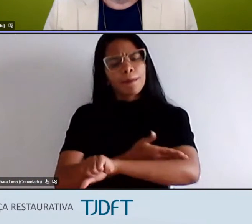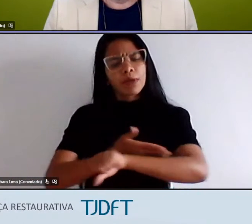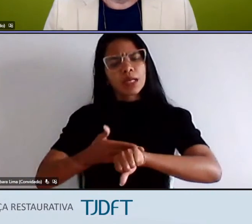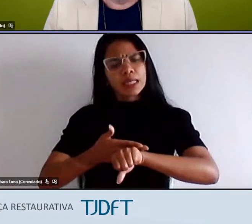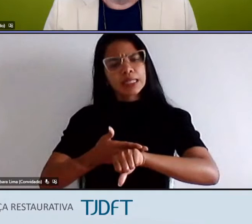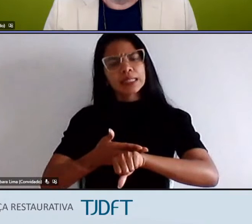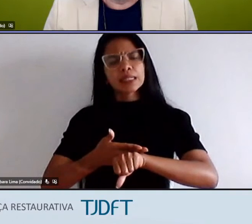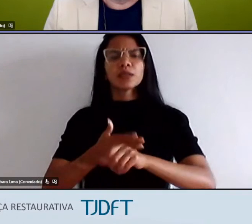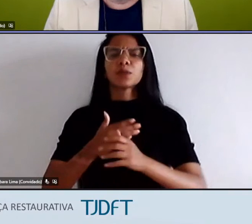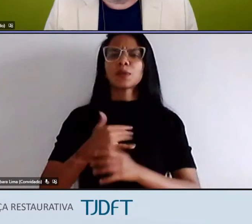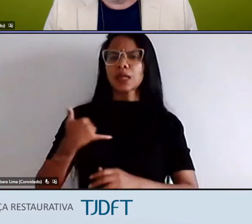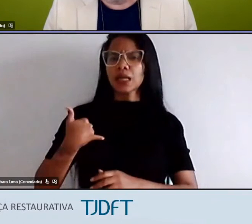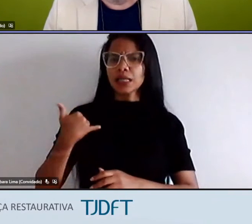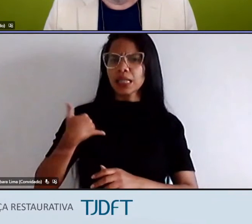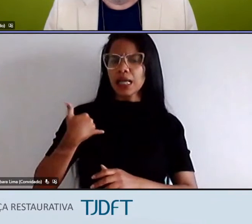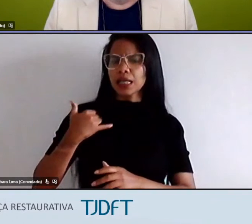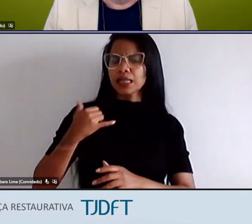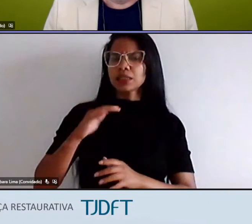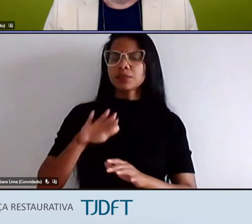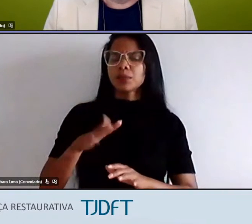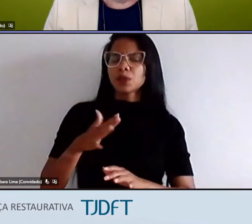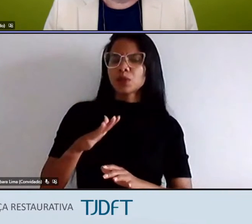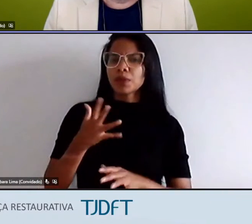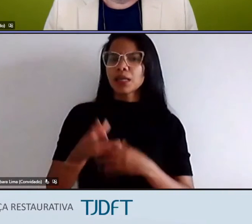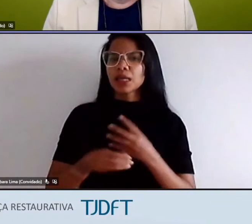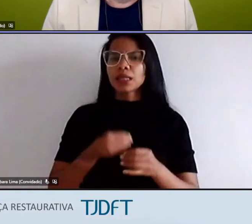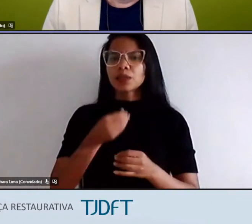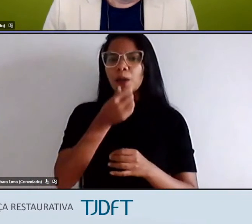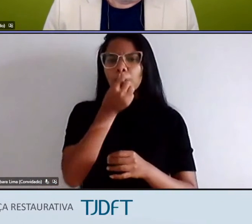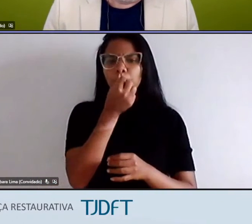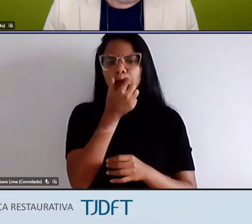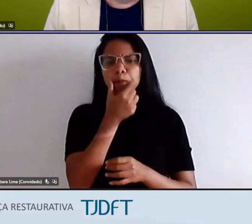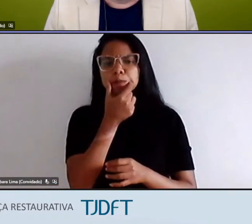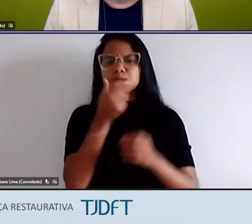e bigode brancos, e está usando um casaco